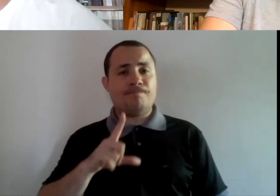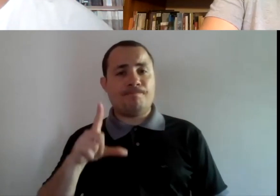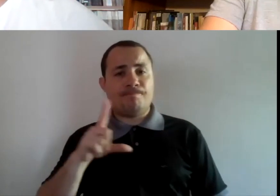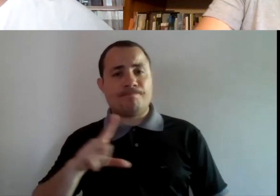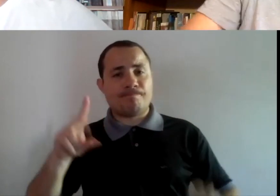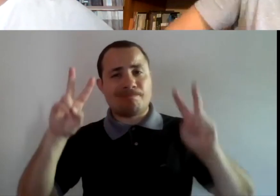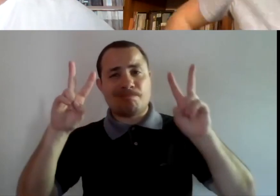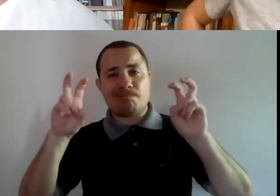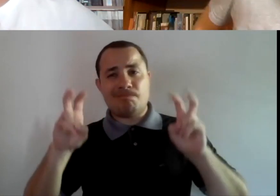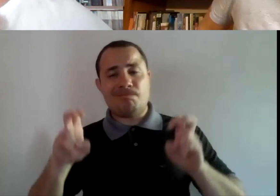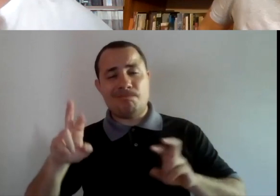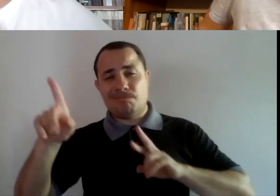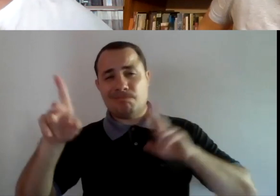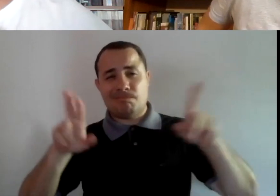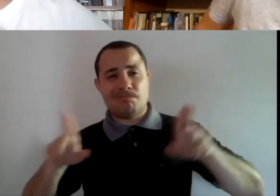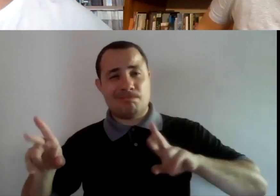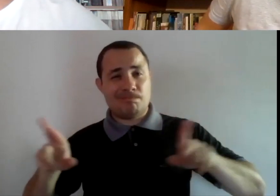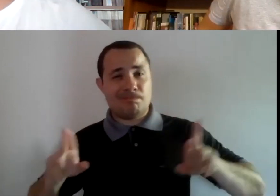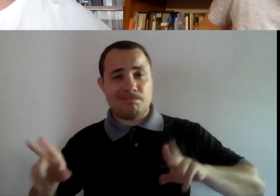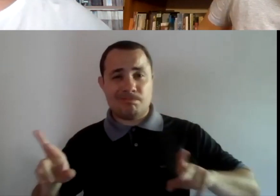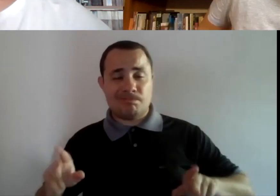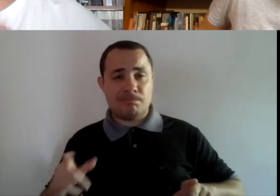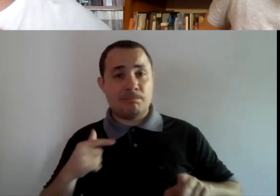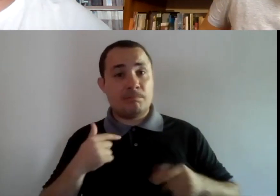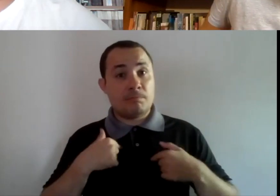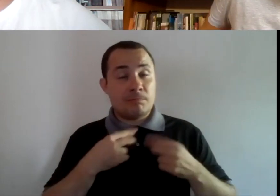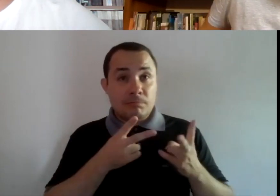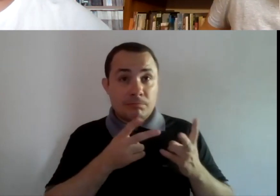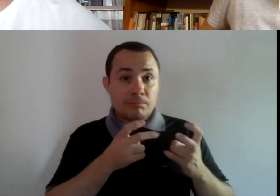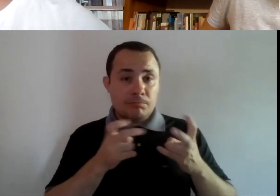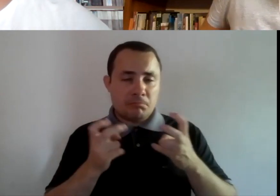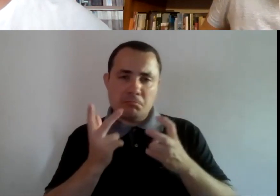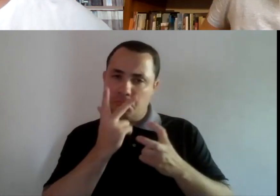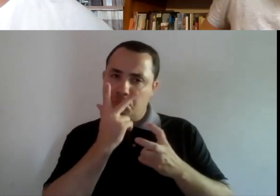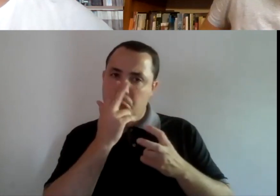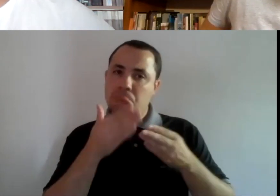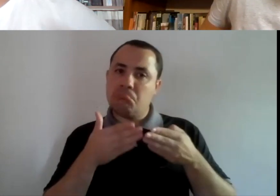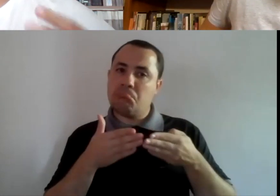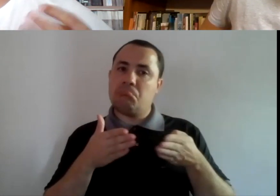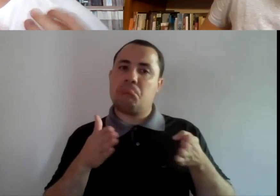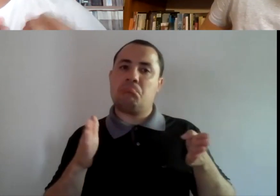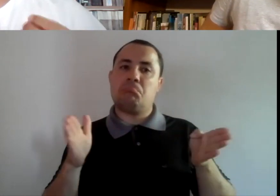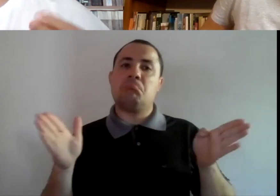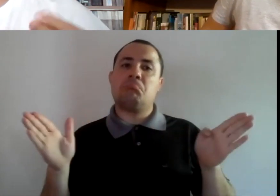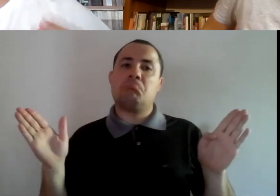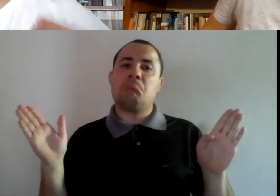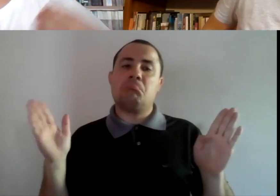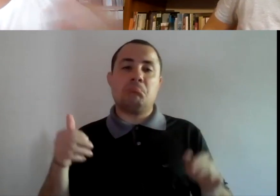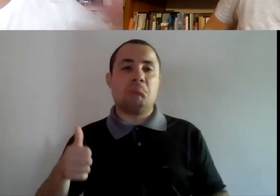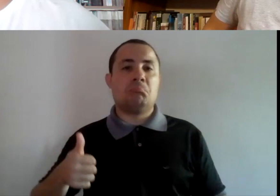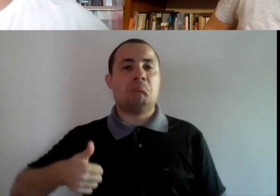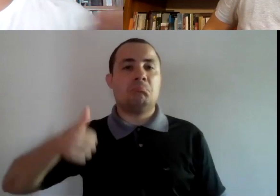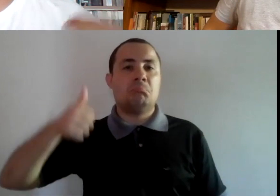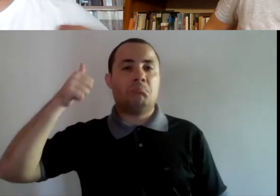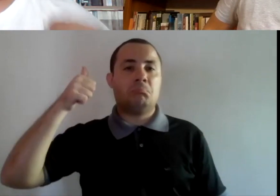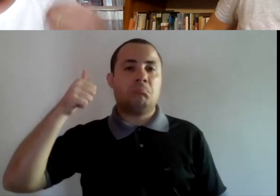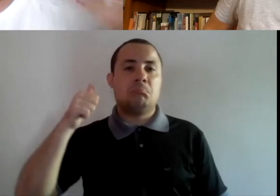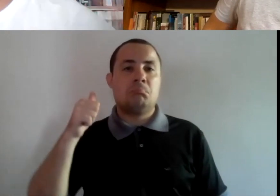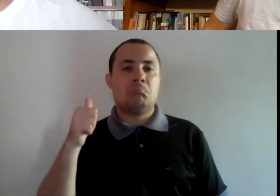mais variados, mas eu tenho percebido uma abertura cada vez maior para essa, que a palavra que eu tenho